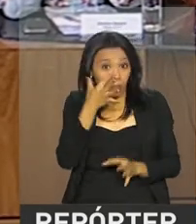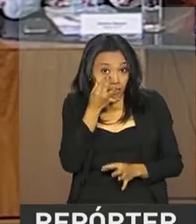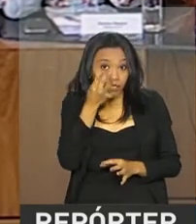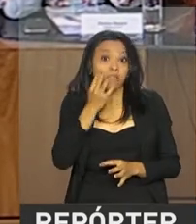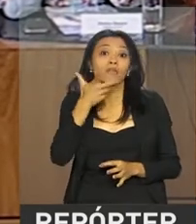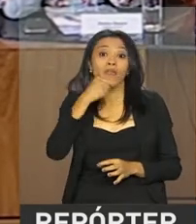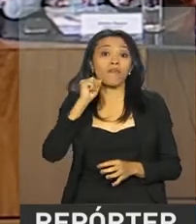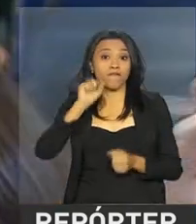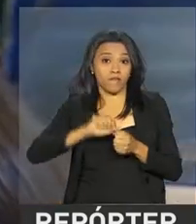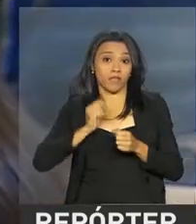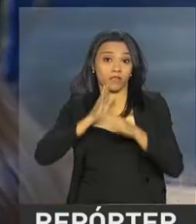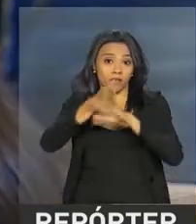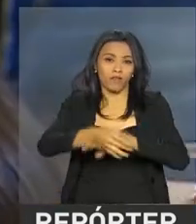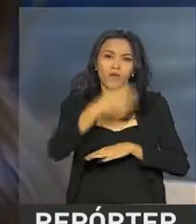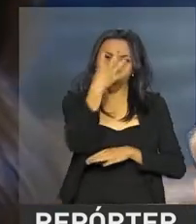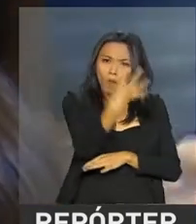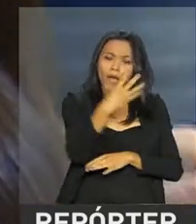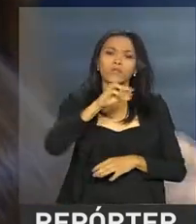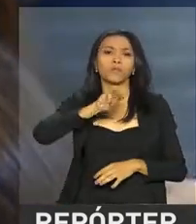fez a prova do Enem?